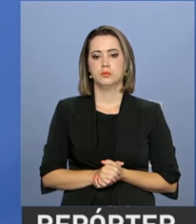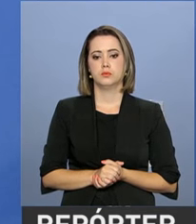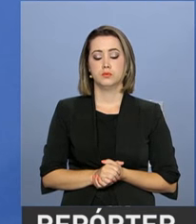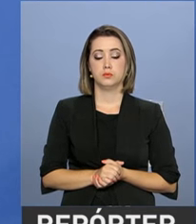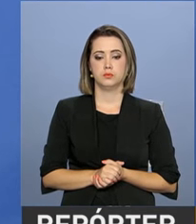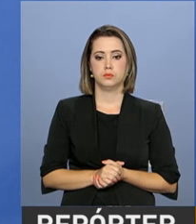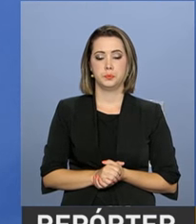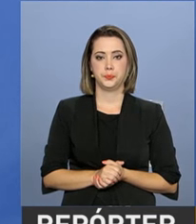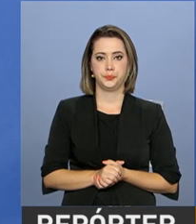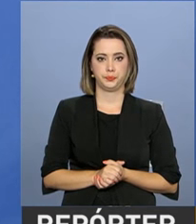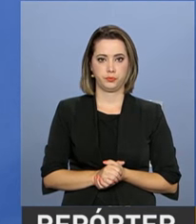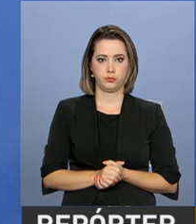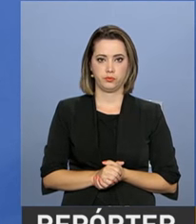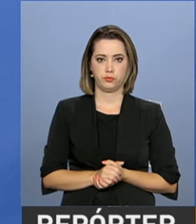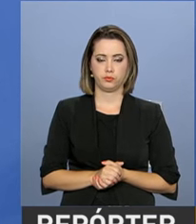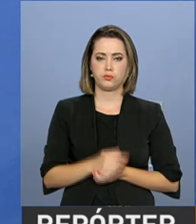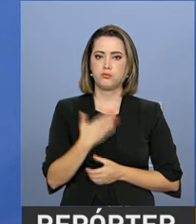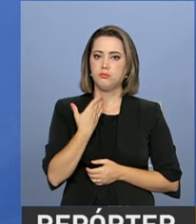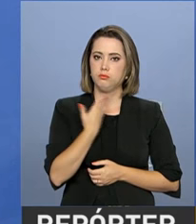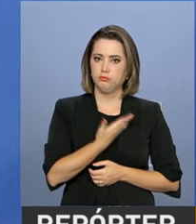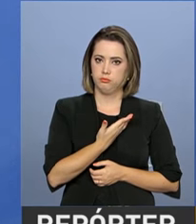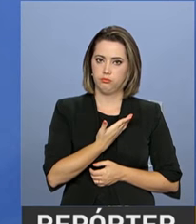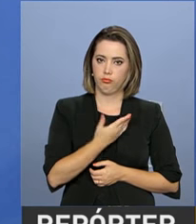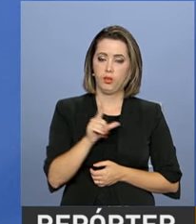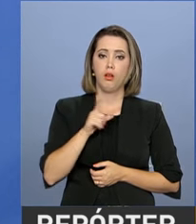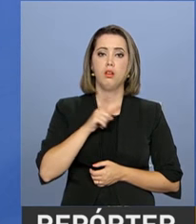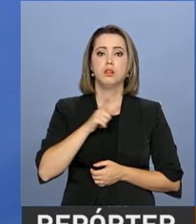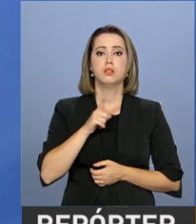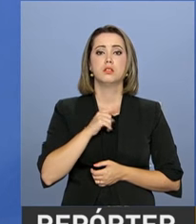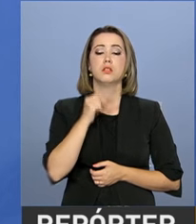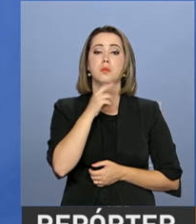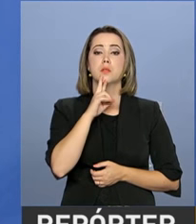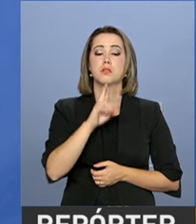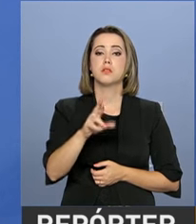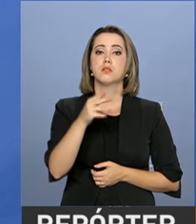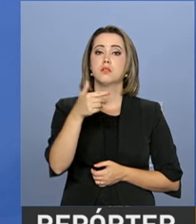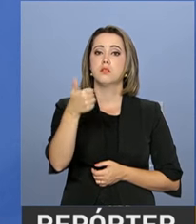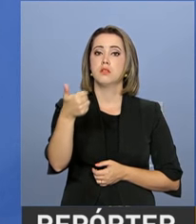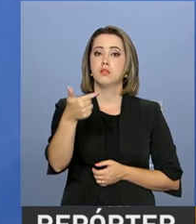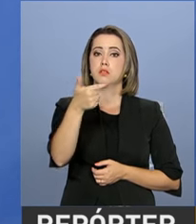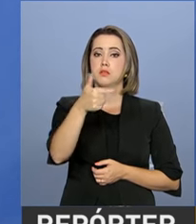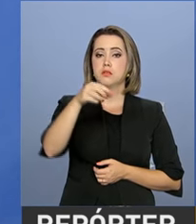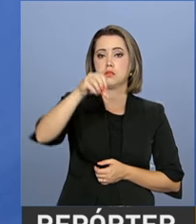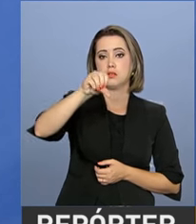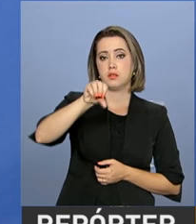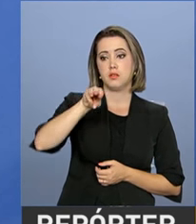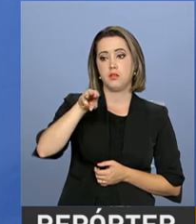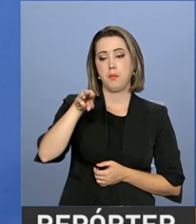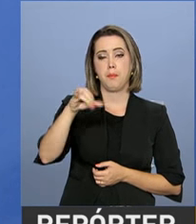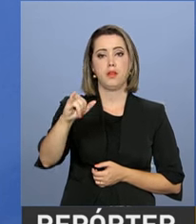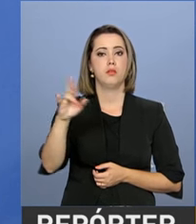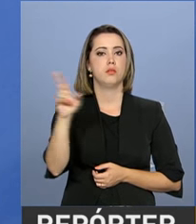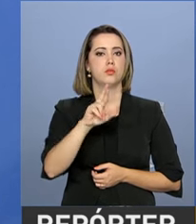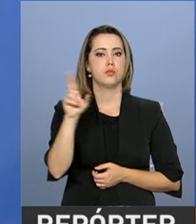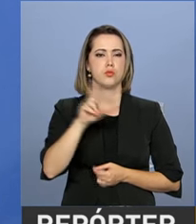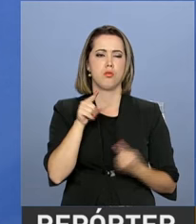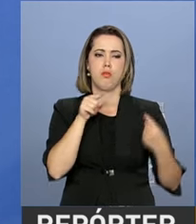temos, portanto, este resultado de 129 bilhões de reais de déficit para 18 como meta,